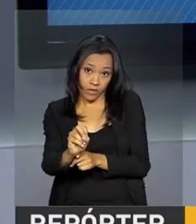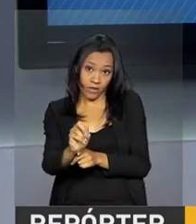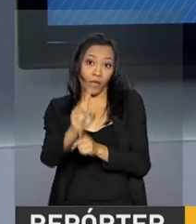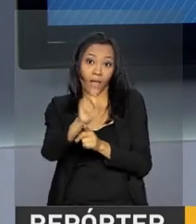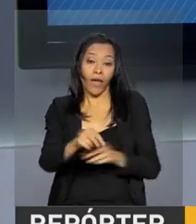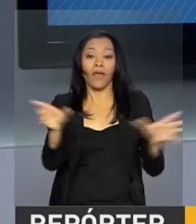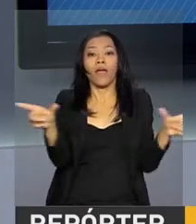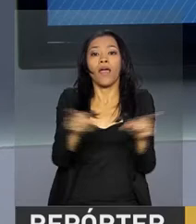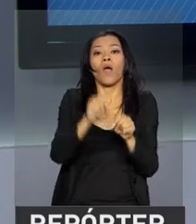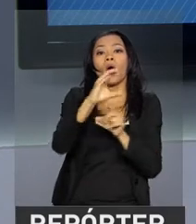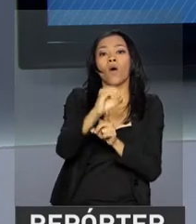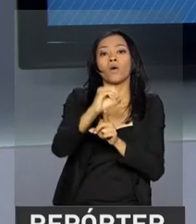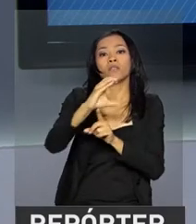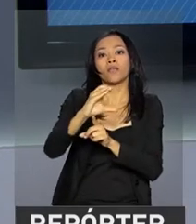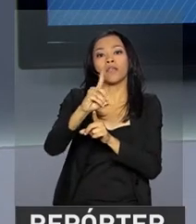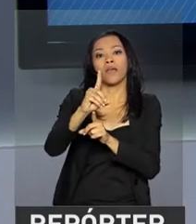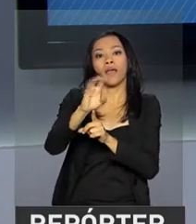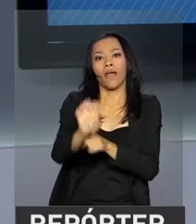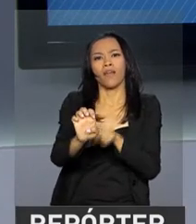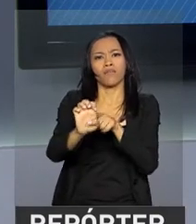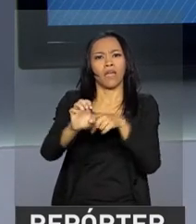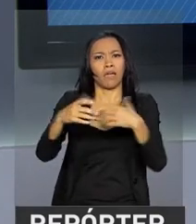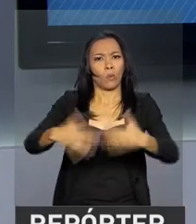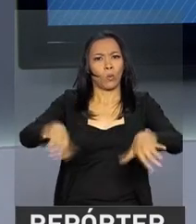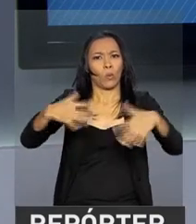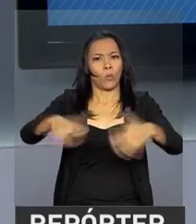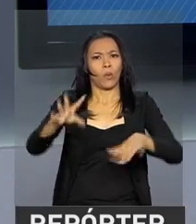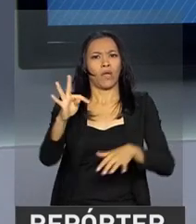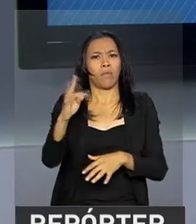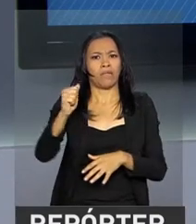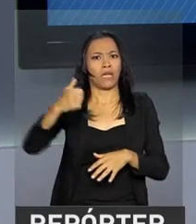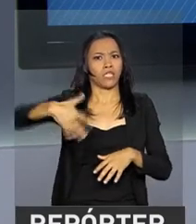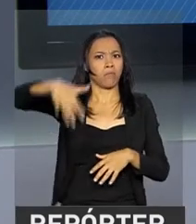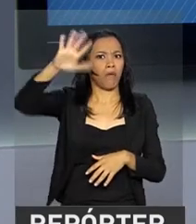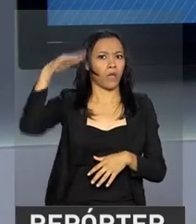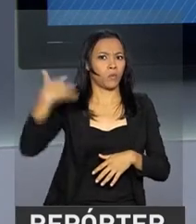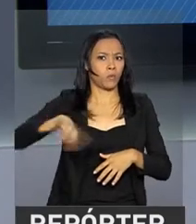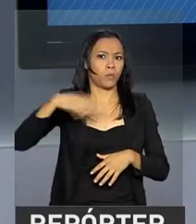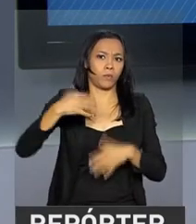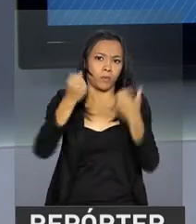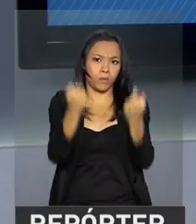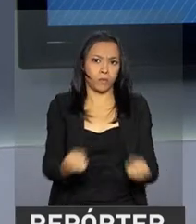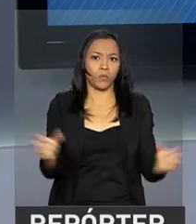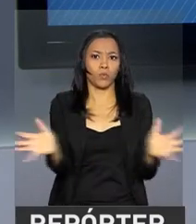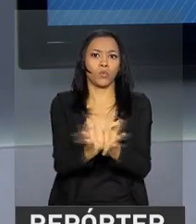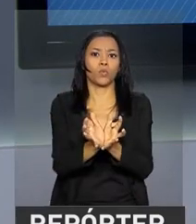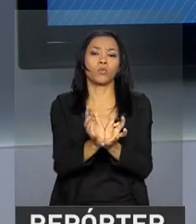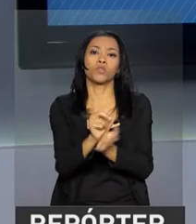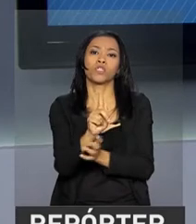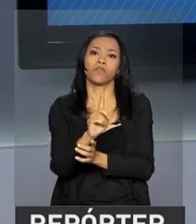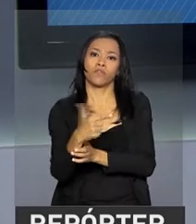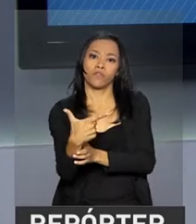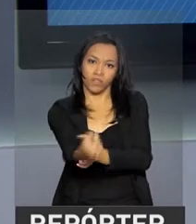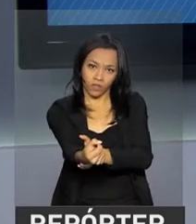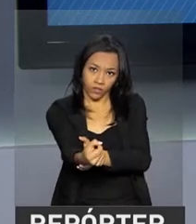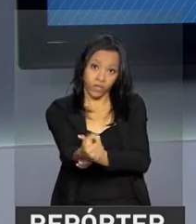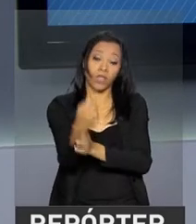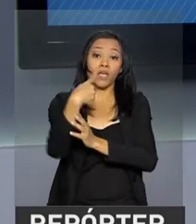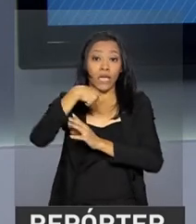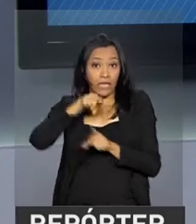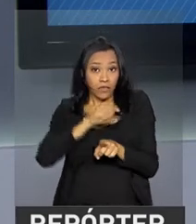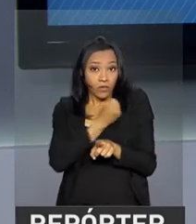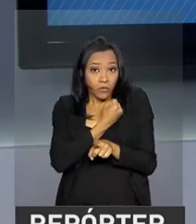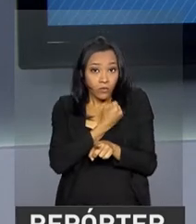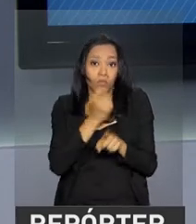ao cdr é a maior taxa entre os países do g20 que representa as principais economias do mundo os números estão